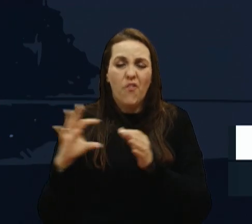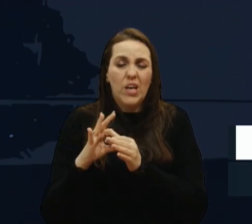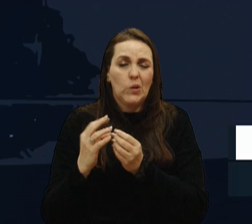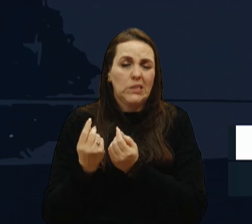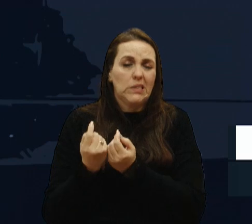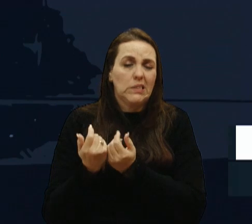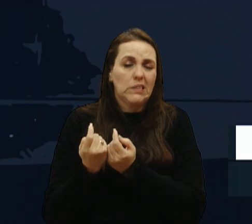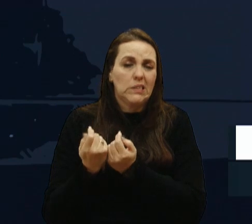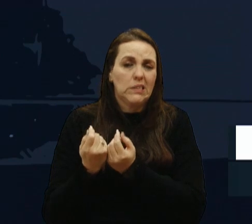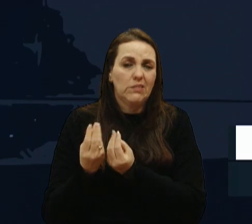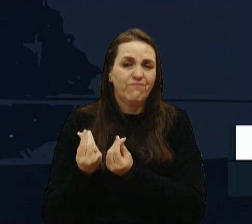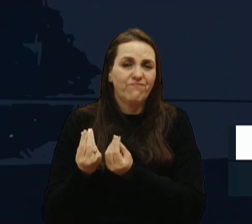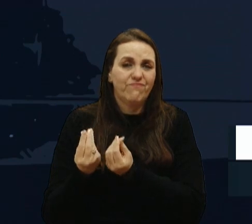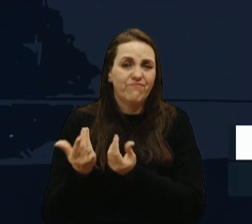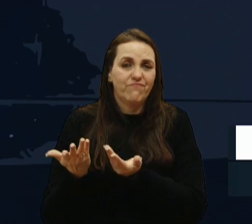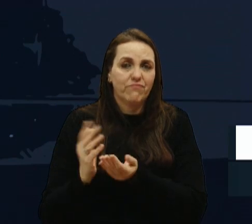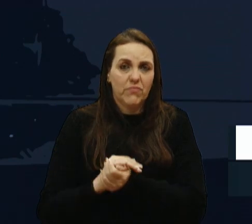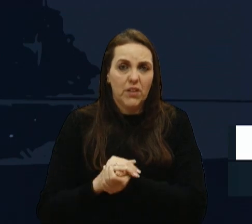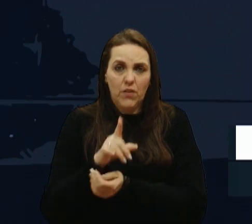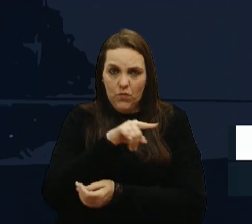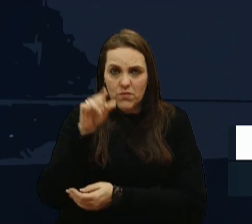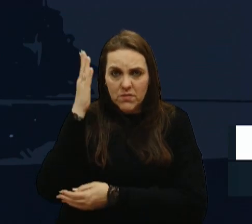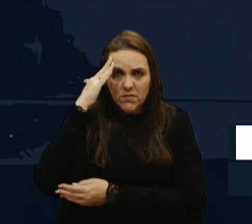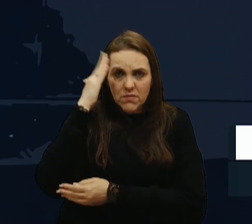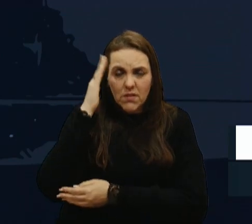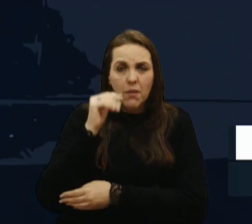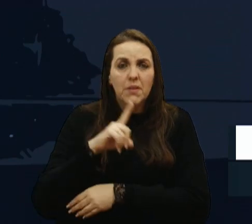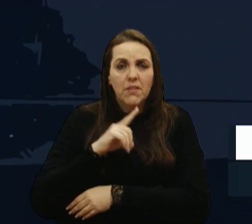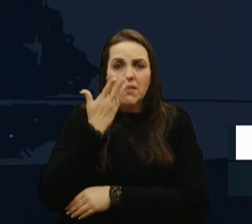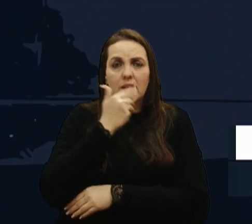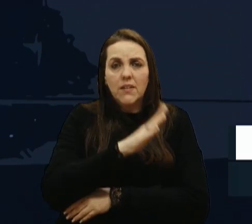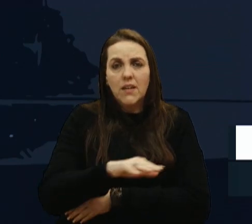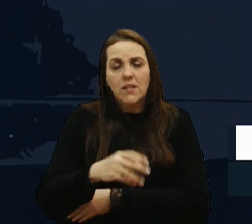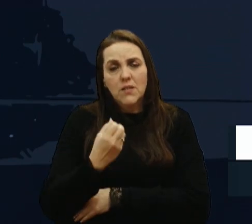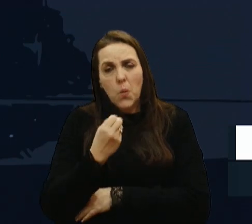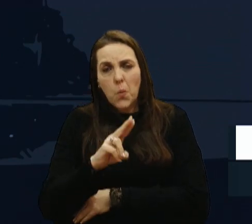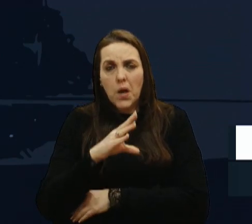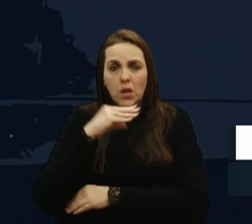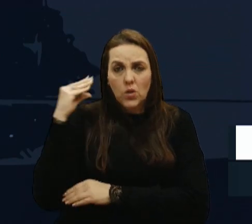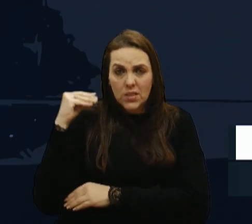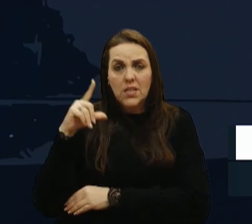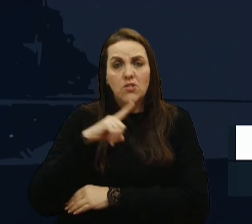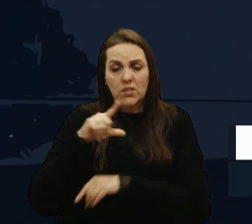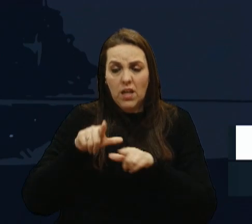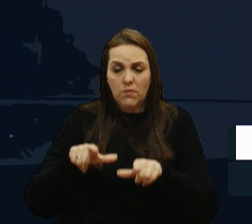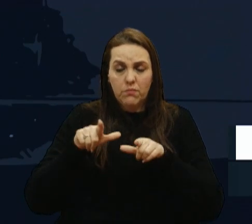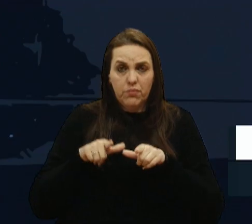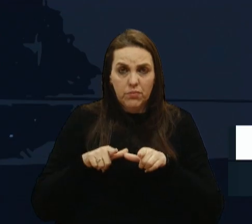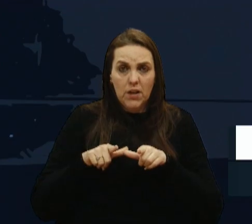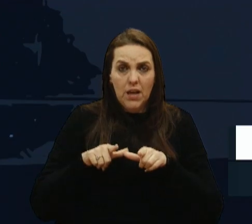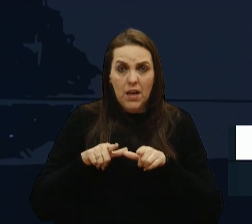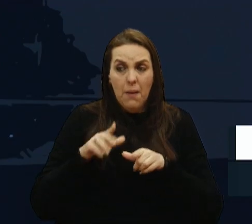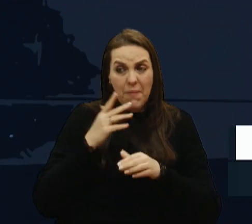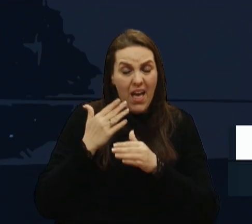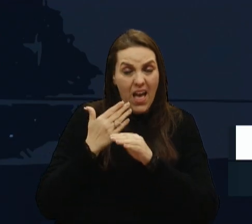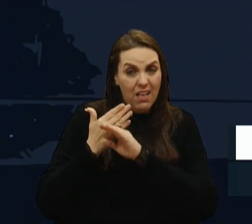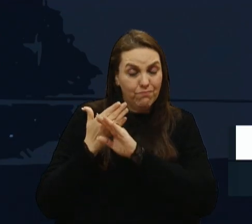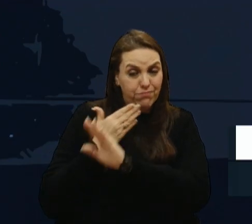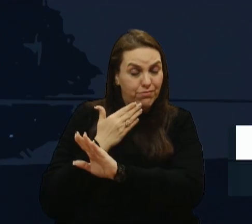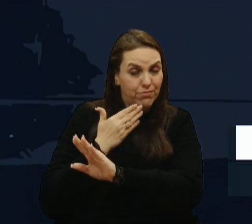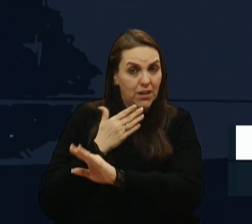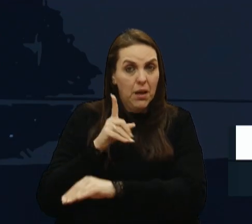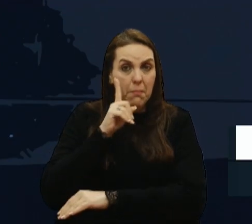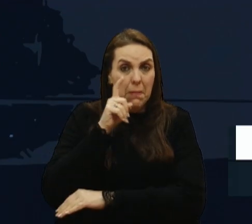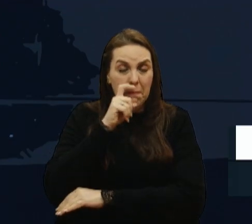frágil. Muito frágil. Vocês sabiam que tem crianças ou adolescentes com medida protetiva contra os pais, dentro dos